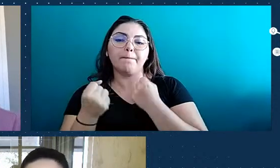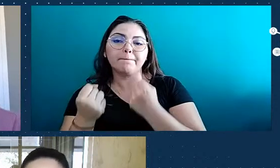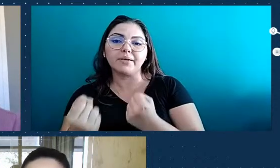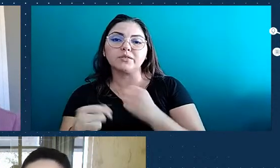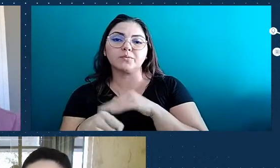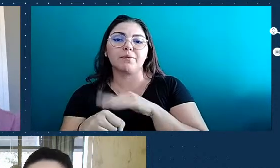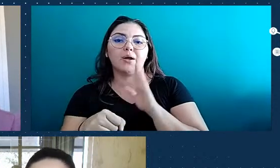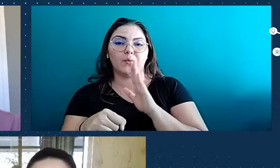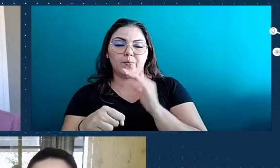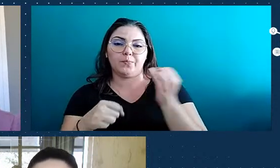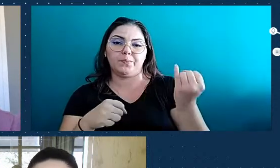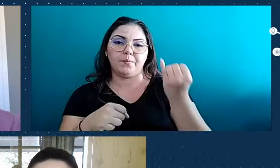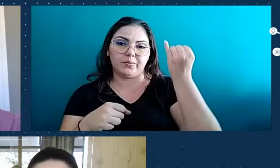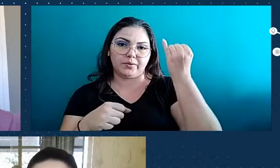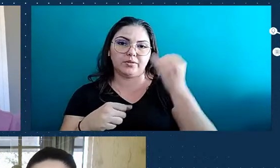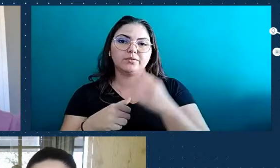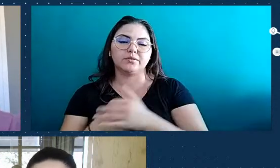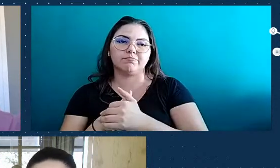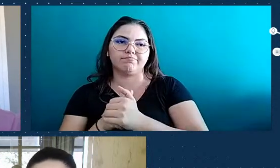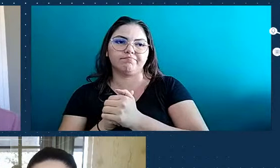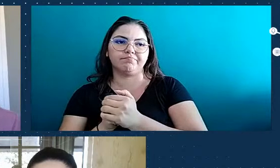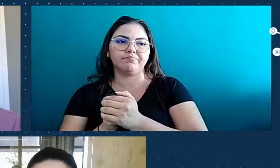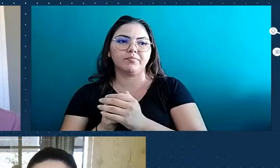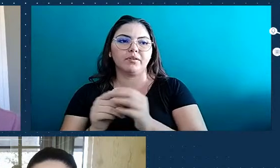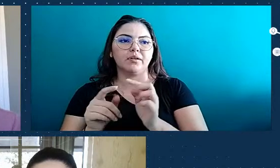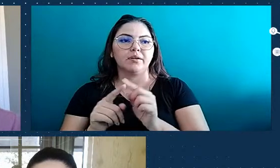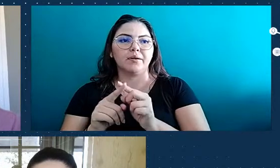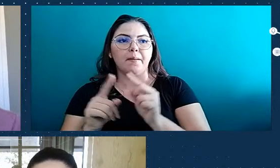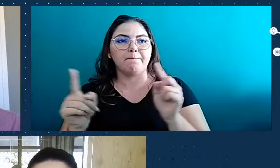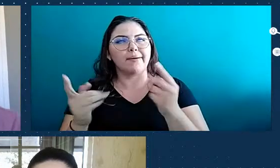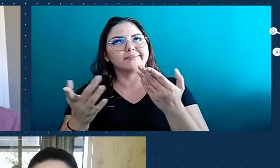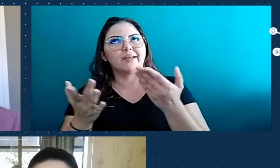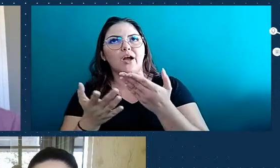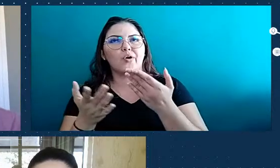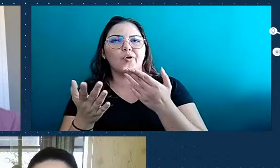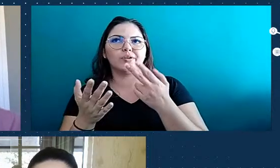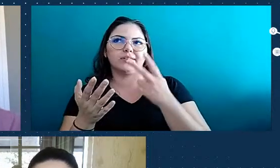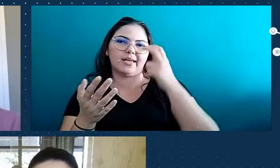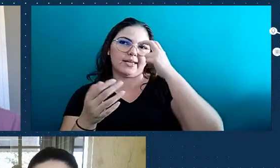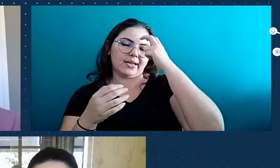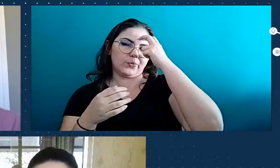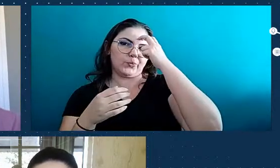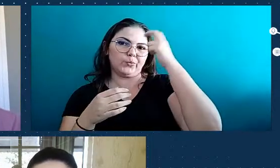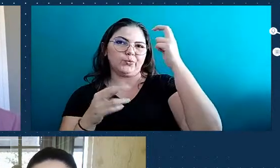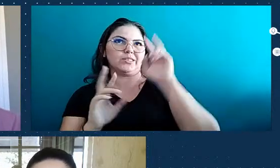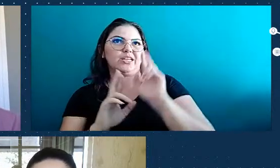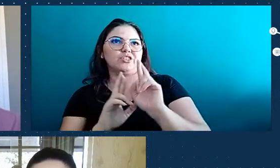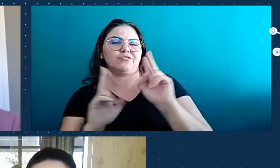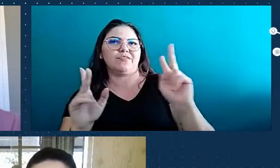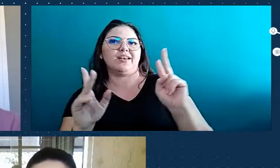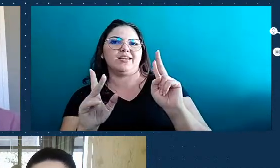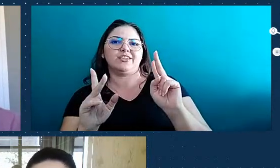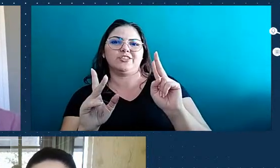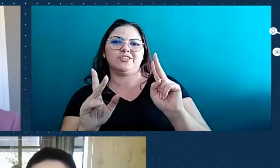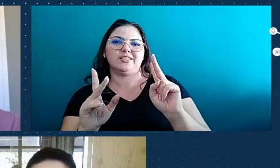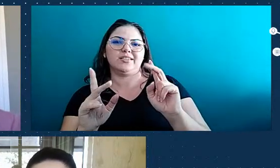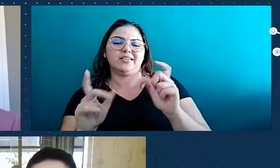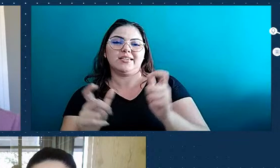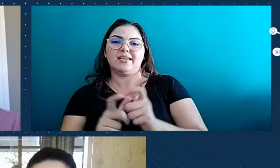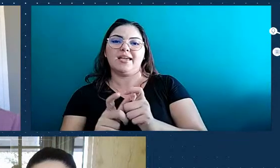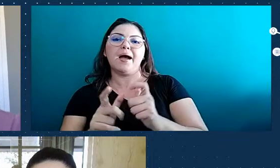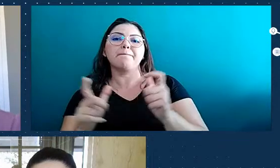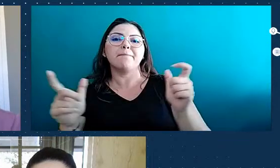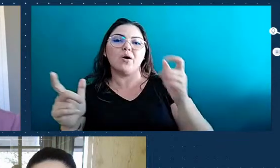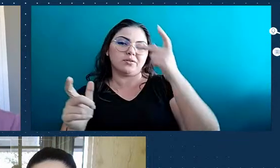uma cultura da velocidade, né? Principalmente por causa dos meios de comunicação digital que aceleram a circulação